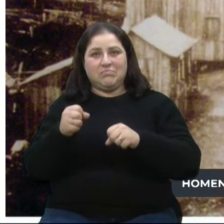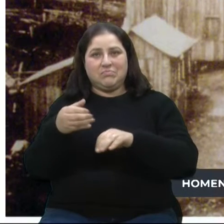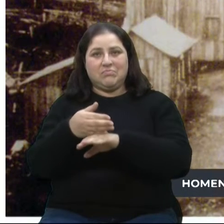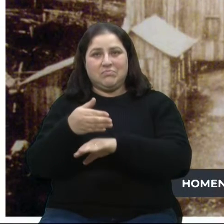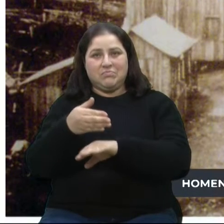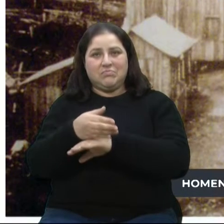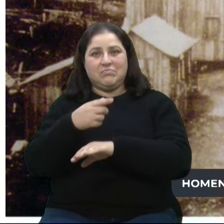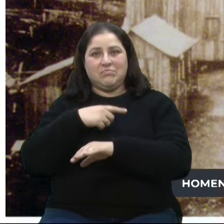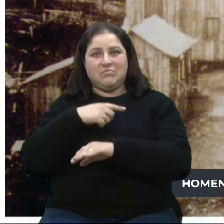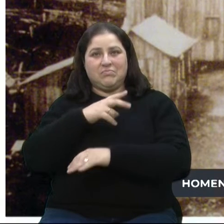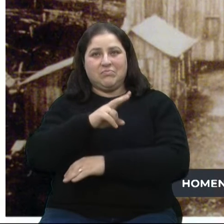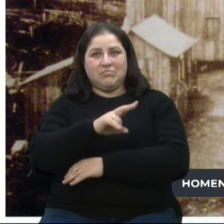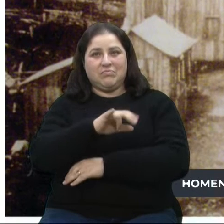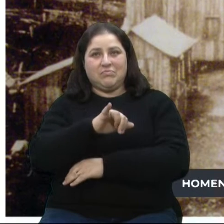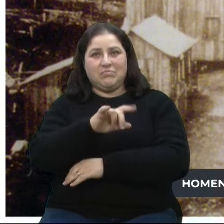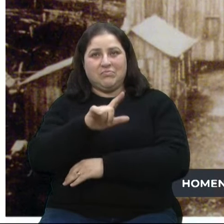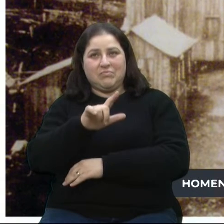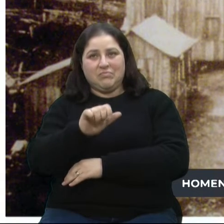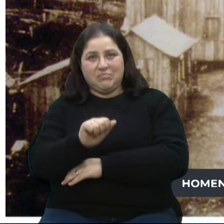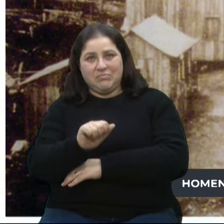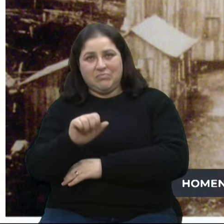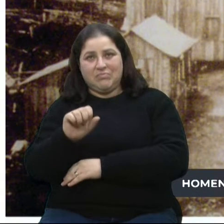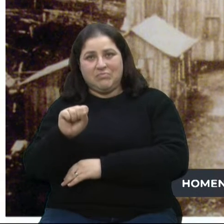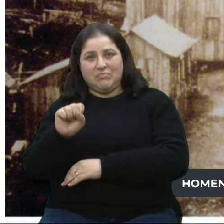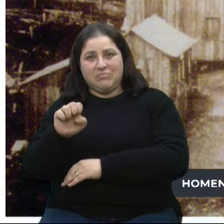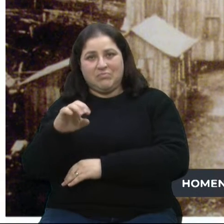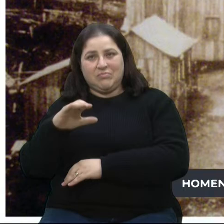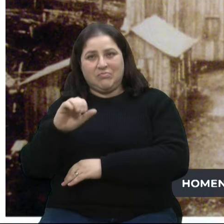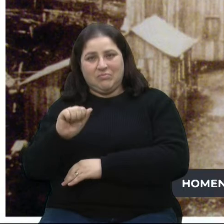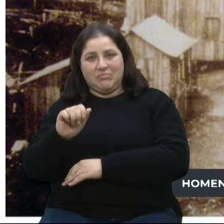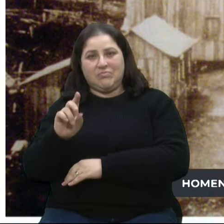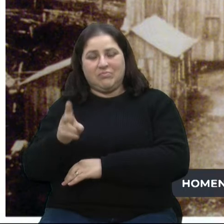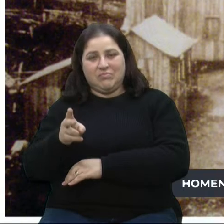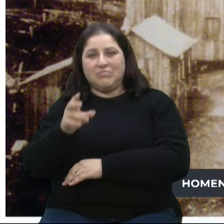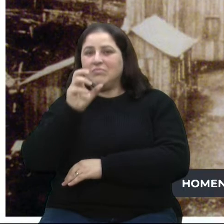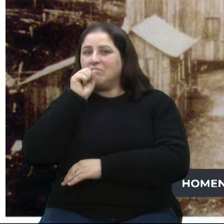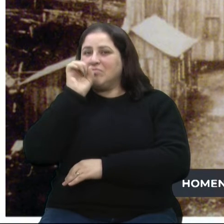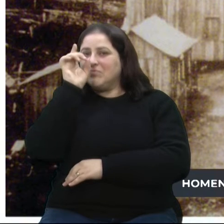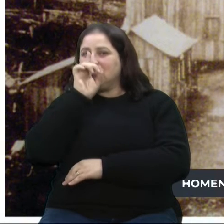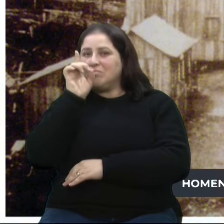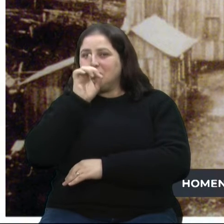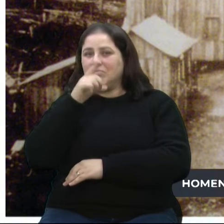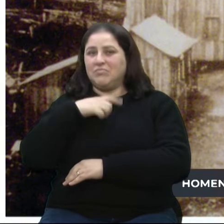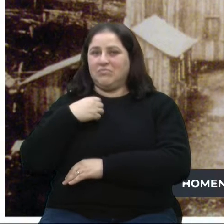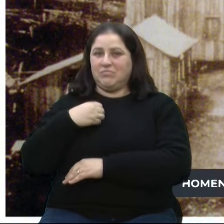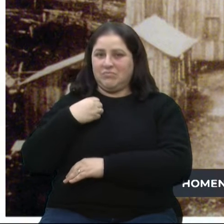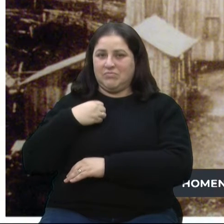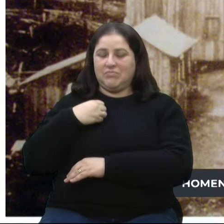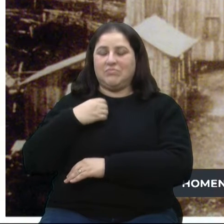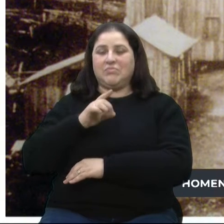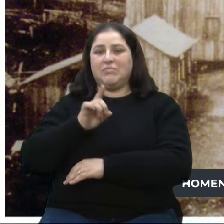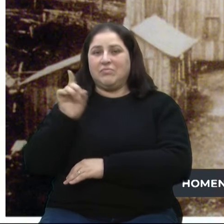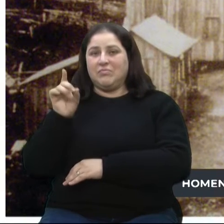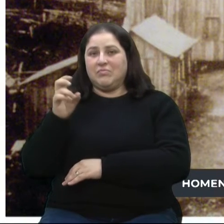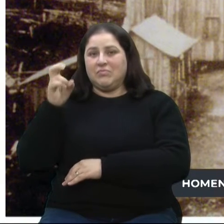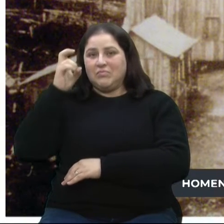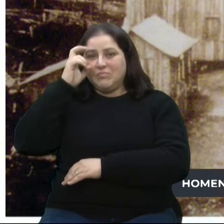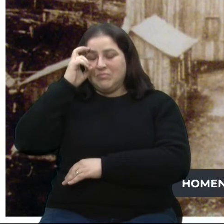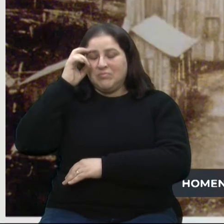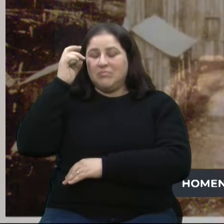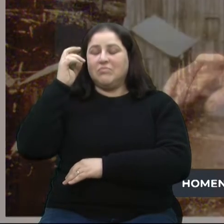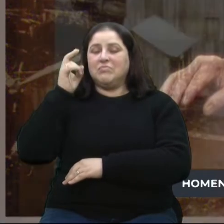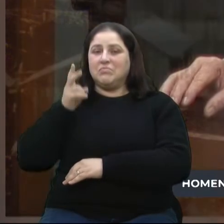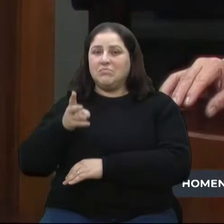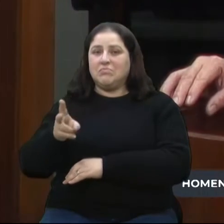na Vila Seca, que acontece todos os finais de semana. Para que a gente mantenha viva essas culturas, é algo muito bonito, encantador, e